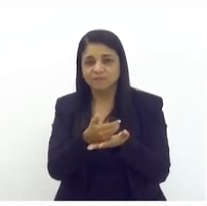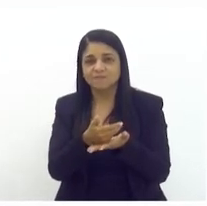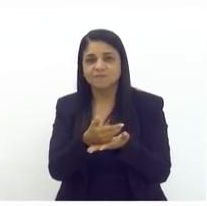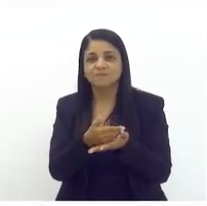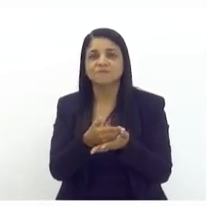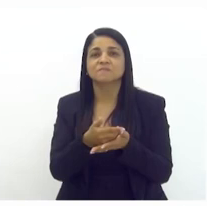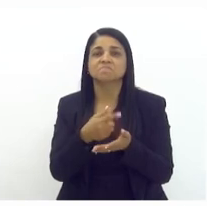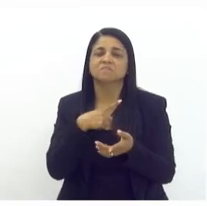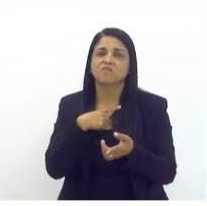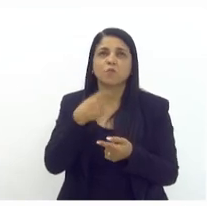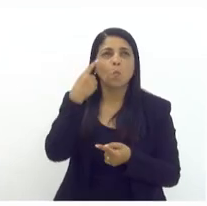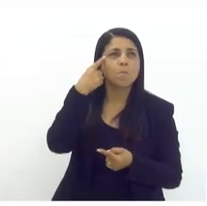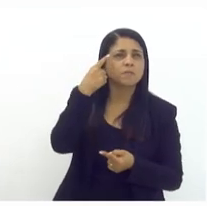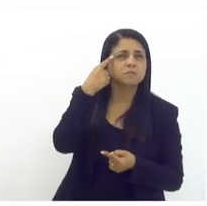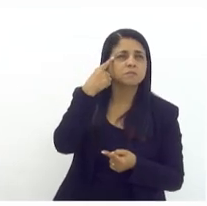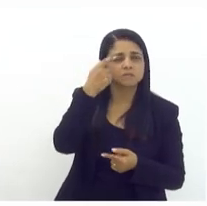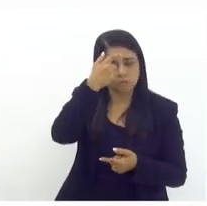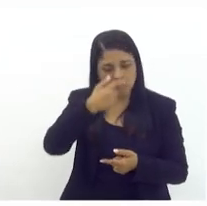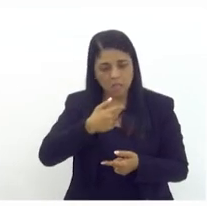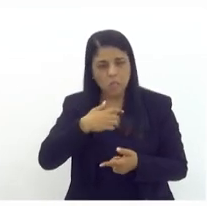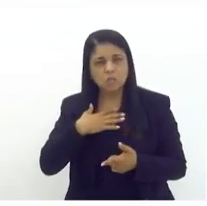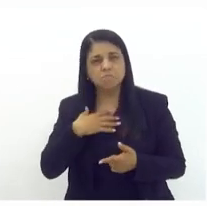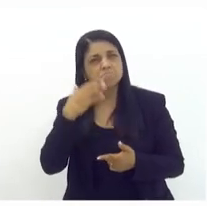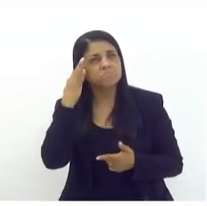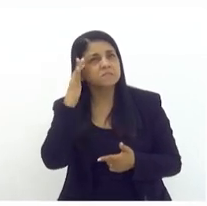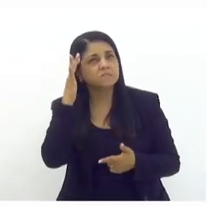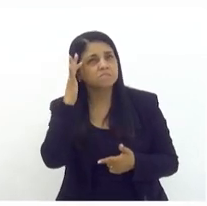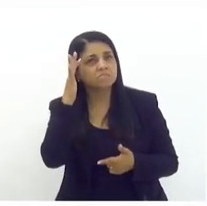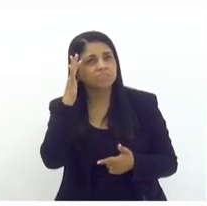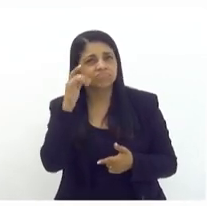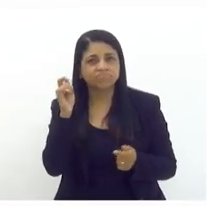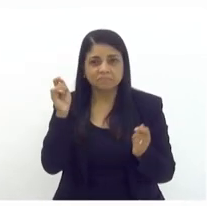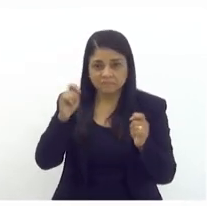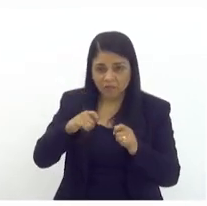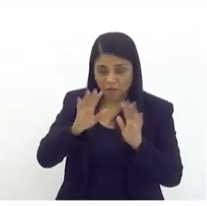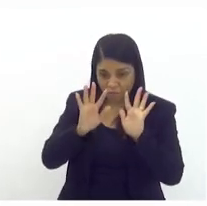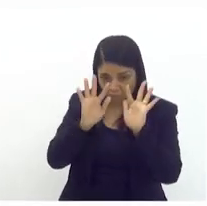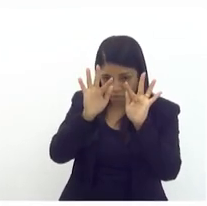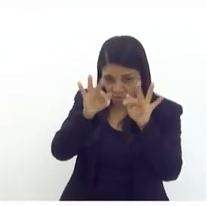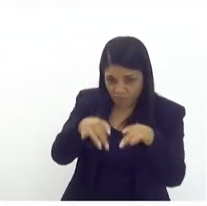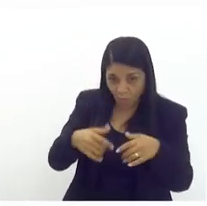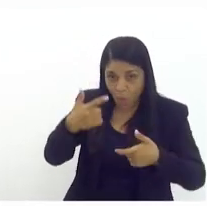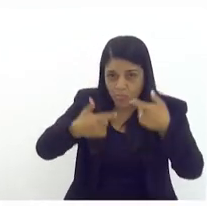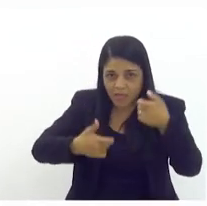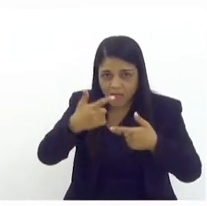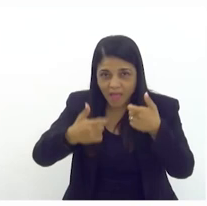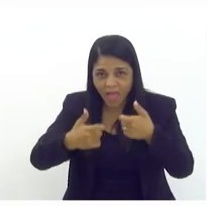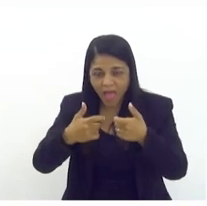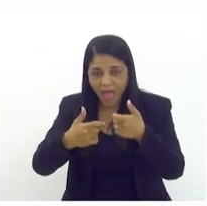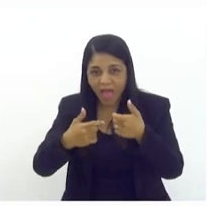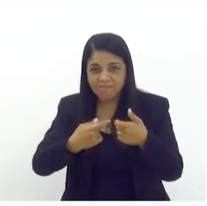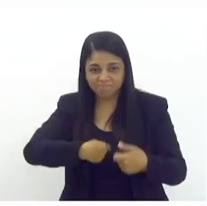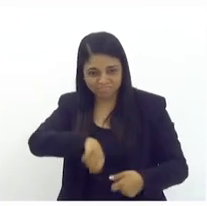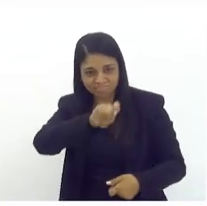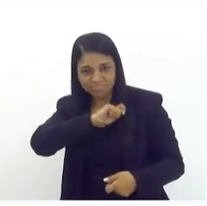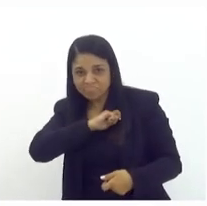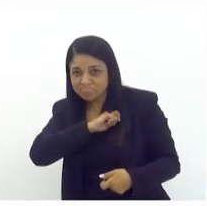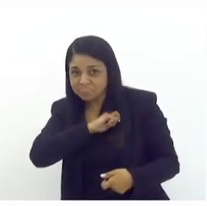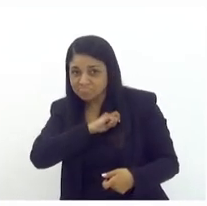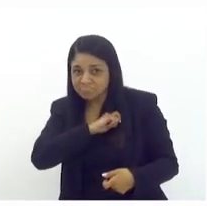e eu fico pensando aqui será o fim da guerra fiscal isso aí não